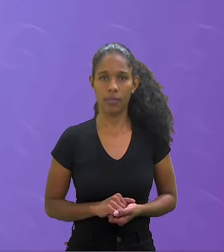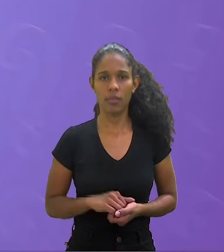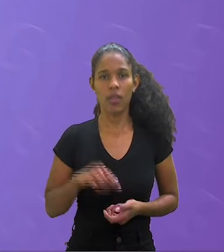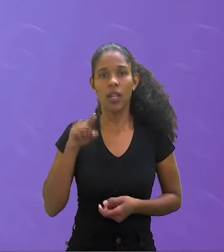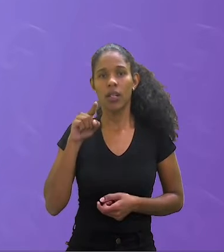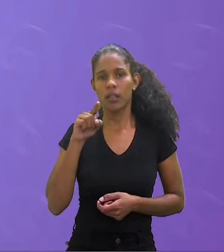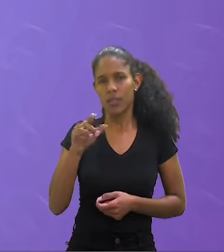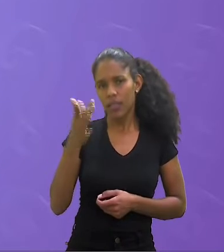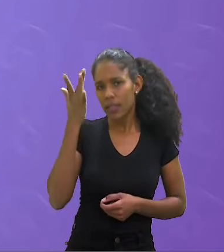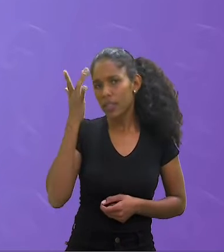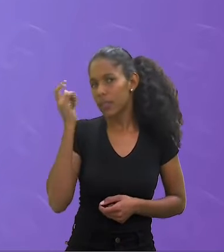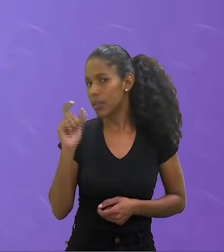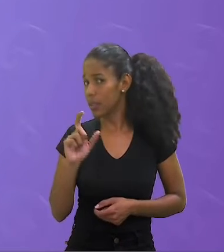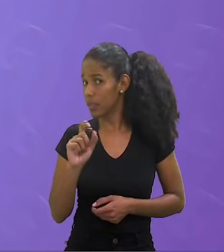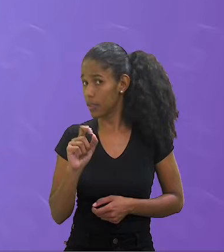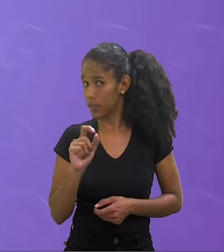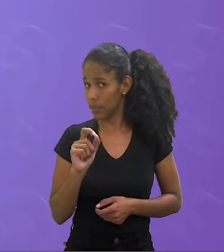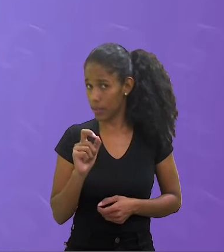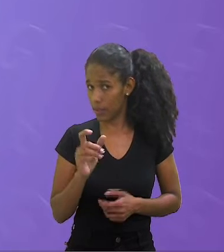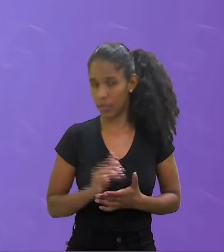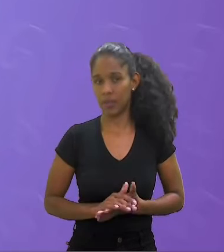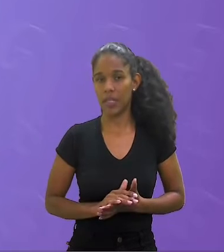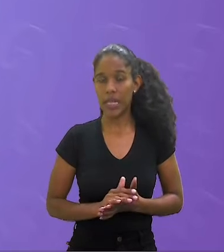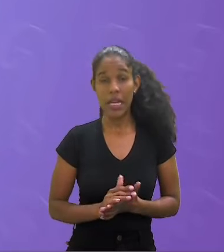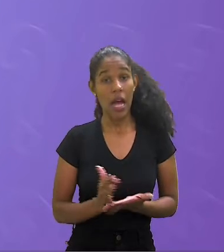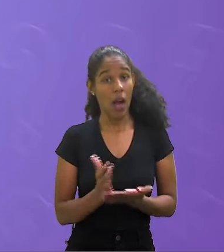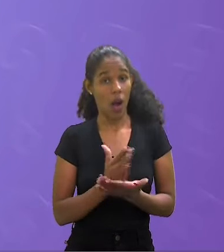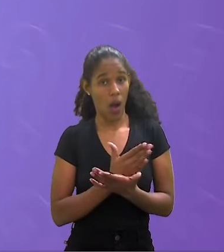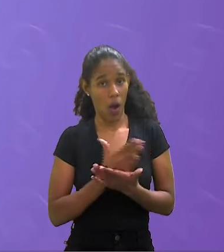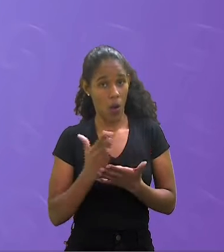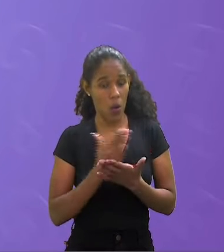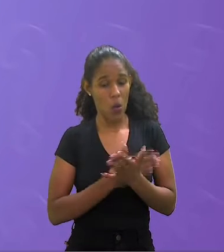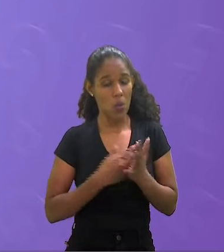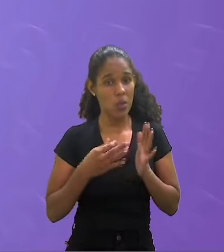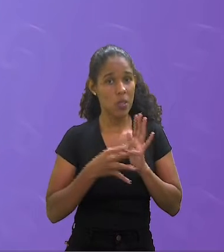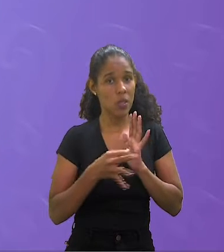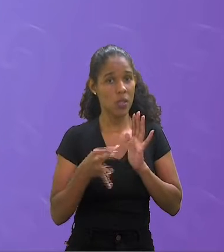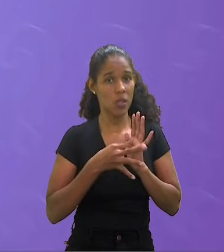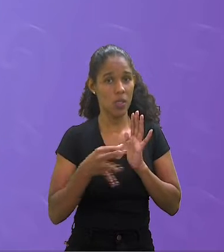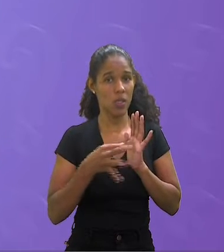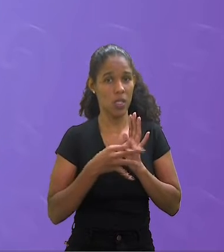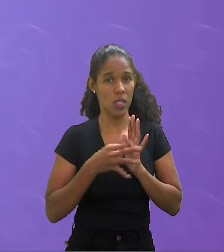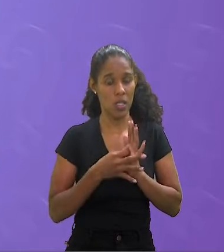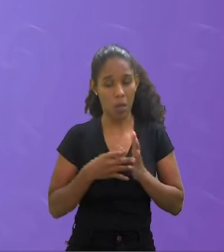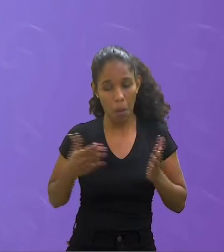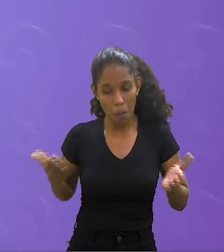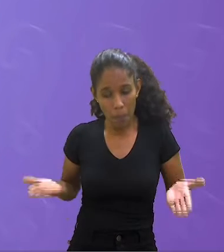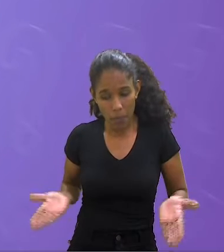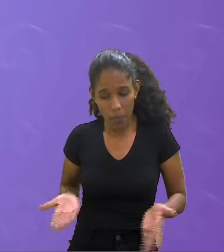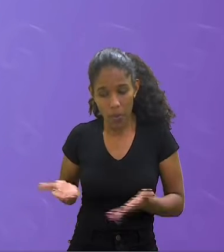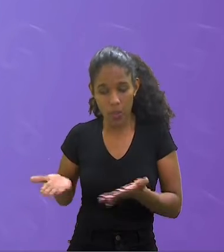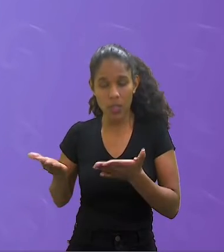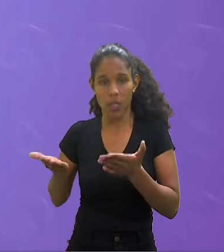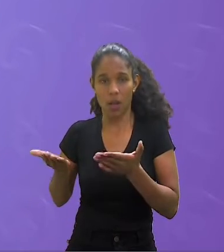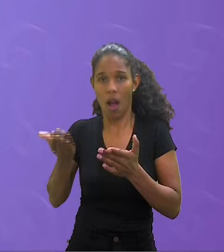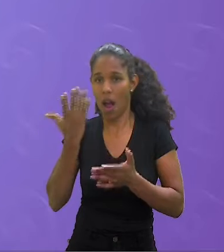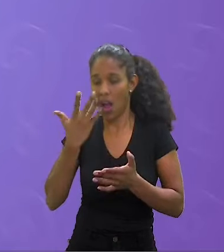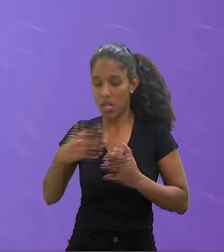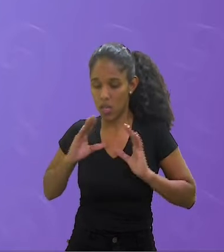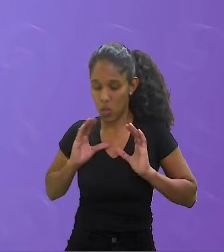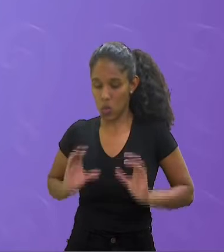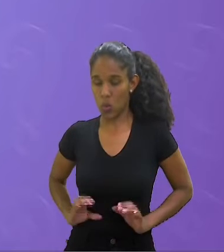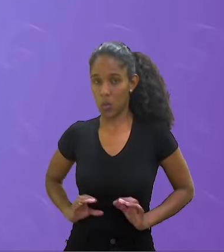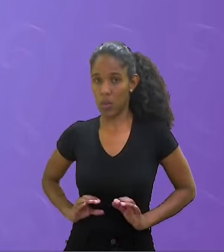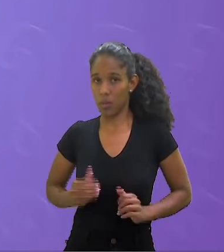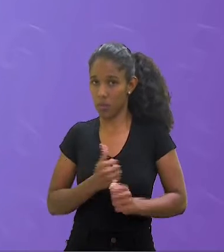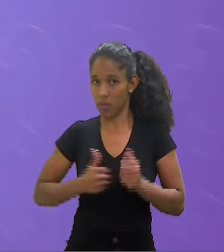Você sabia que existem algumas dicas rápidas de como trabalhar o protagonismo infantil com as